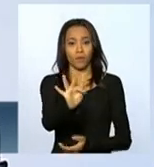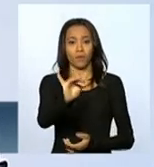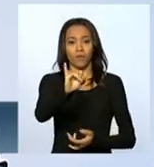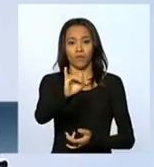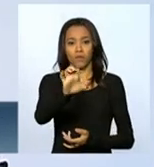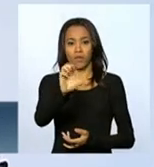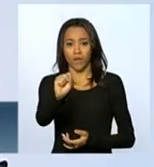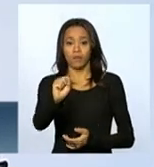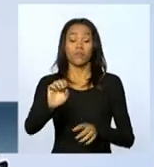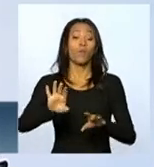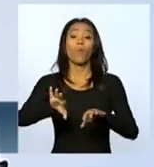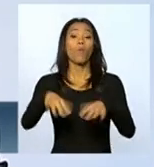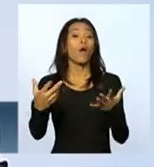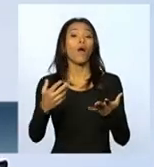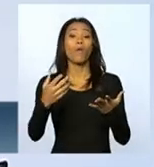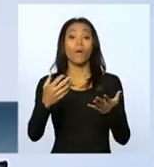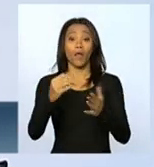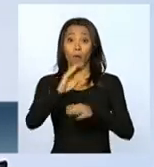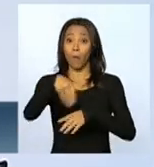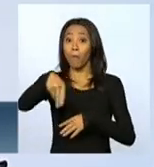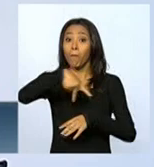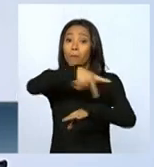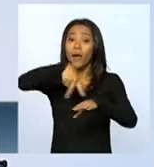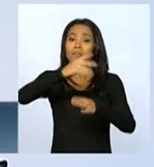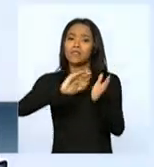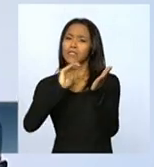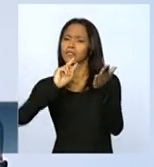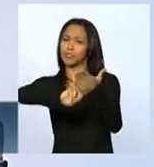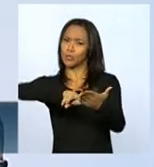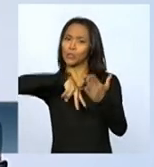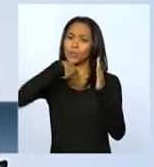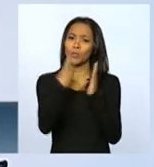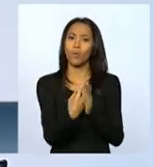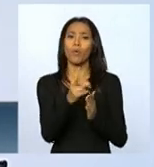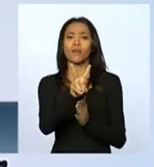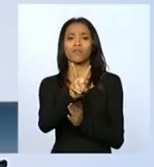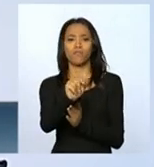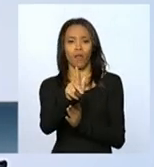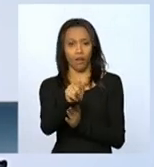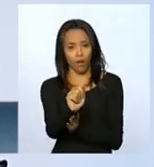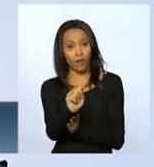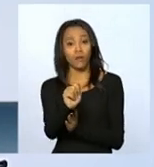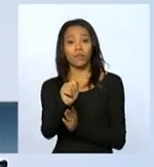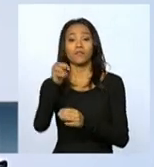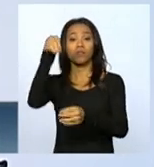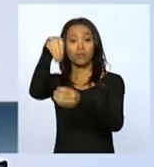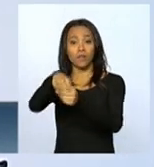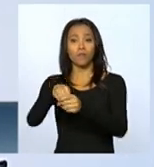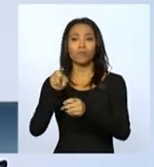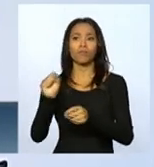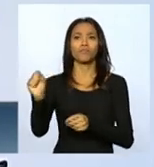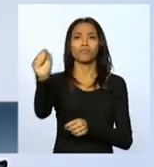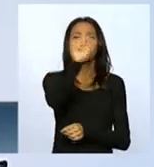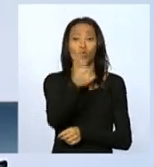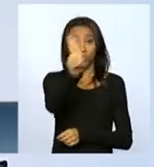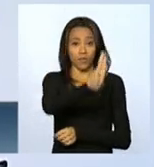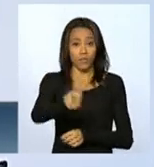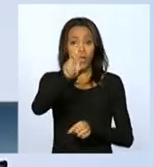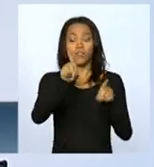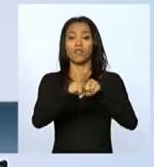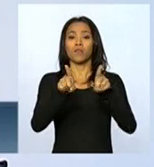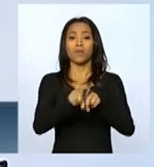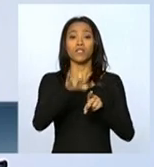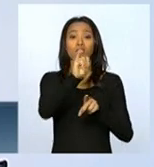que dobrou as vagas nas universidades federais e institutos federais por meio de um programa